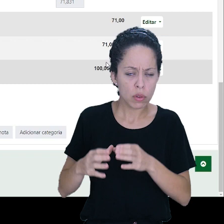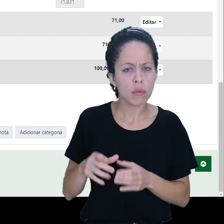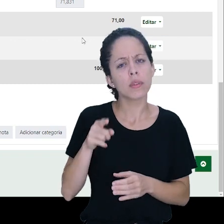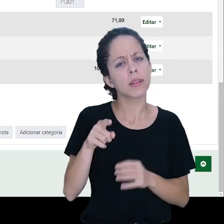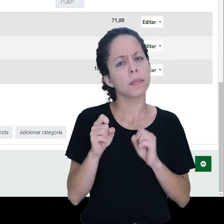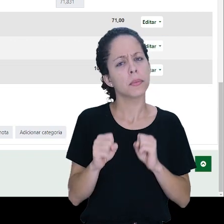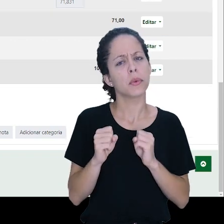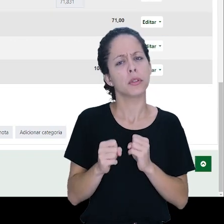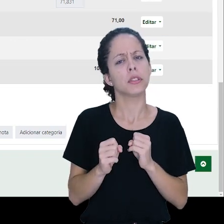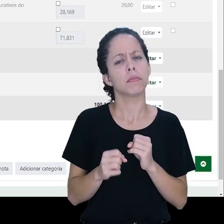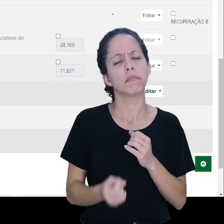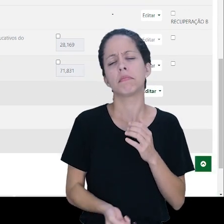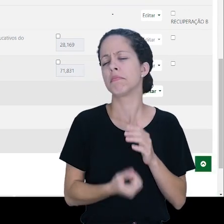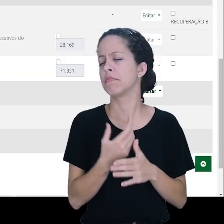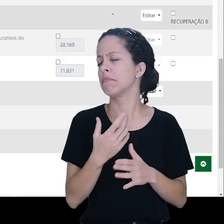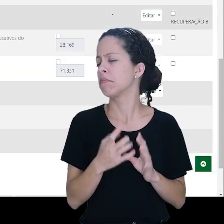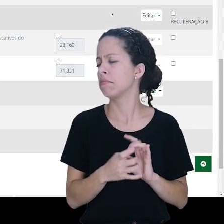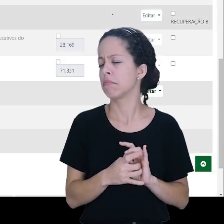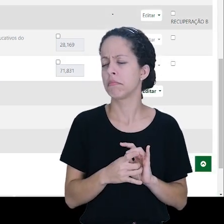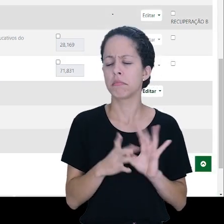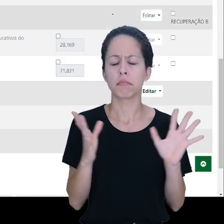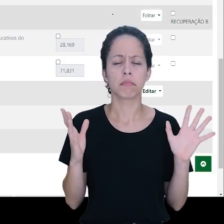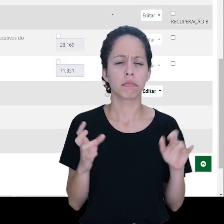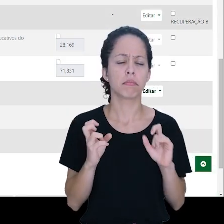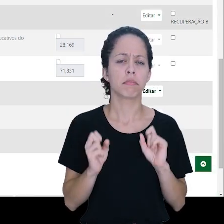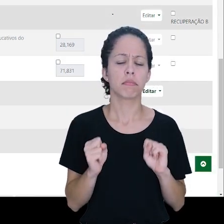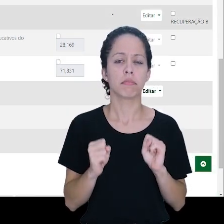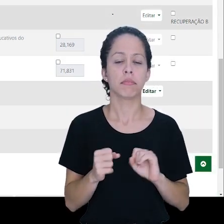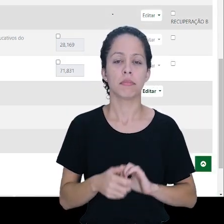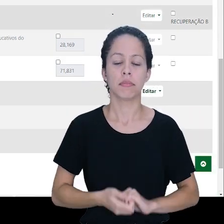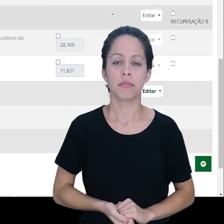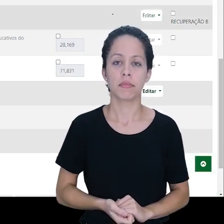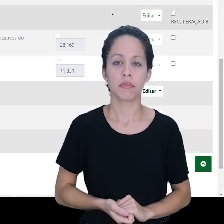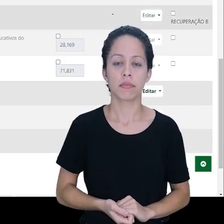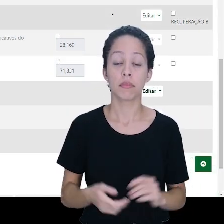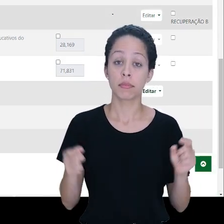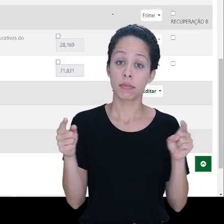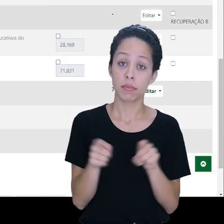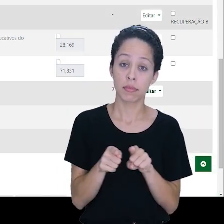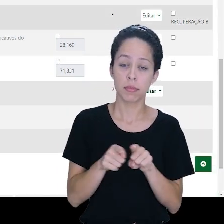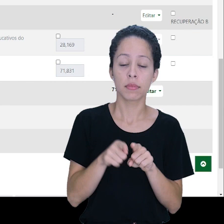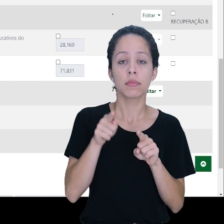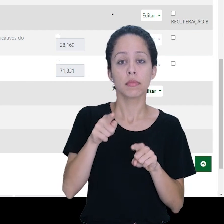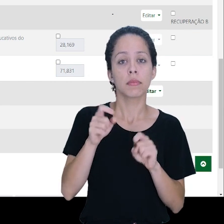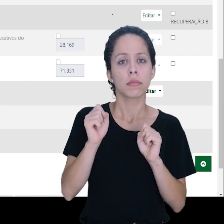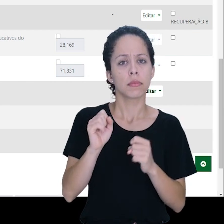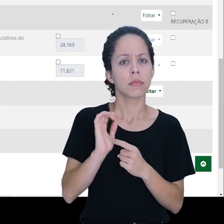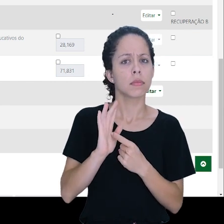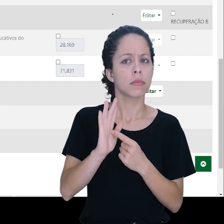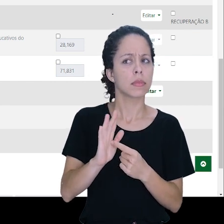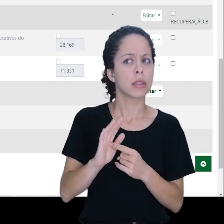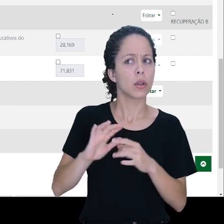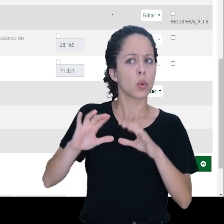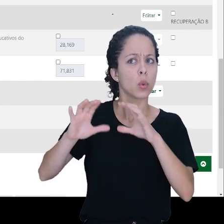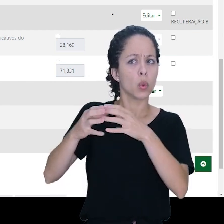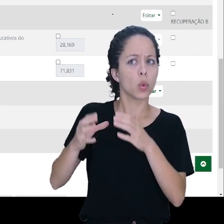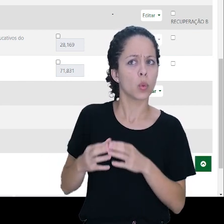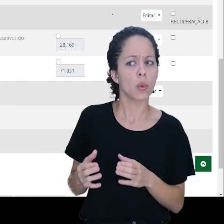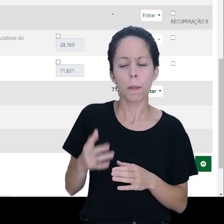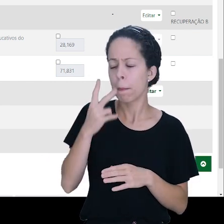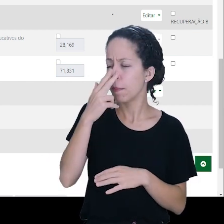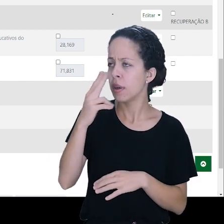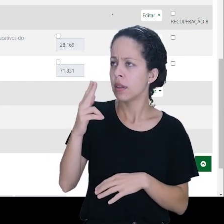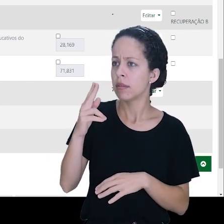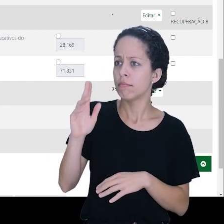revisando as categorias você pode criá-las de qualquer forma tá certo e você pode fazer